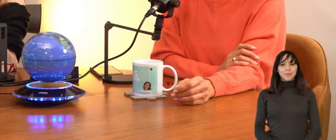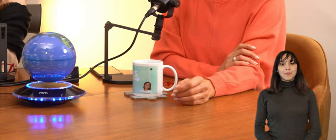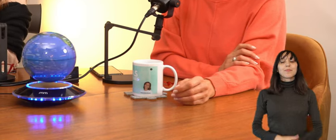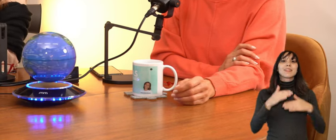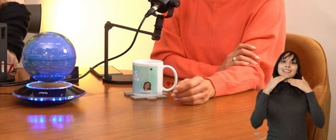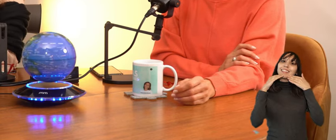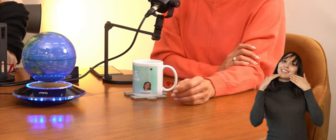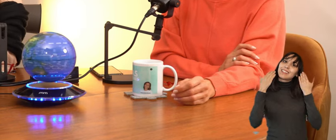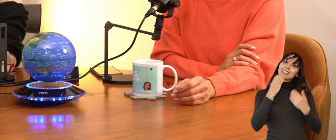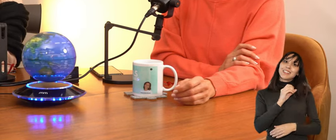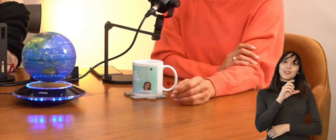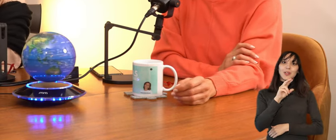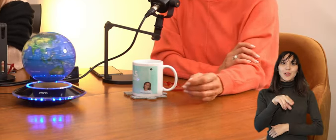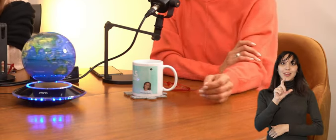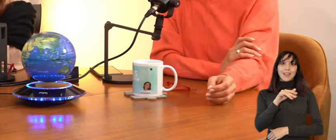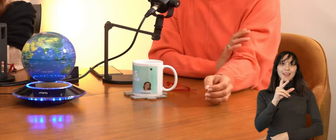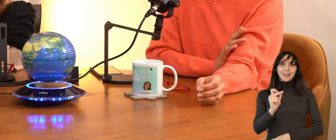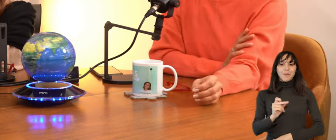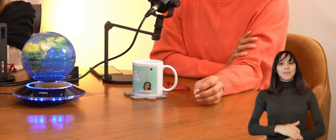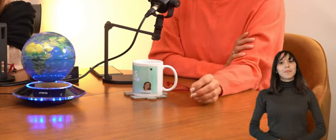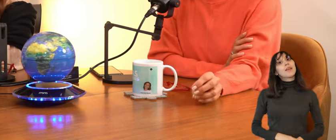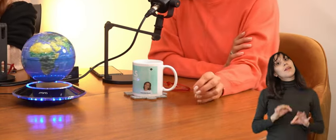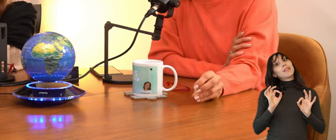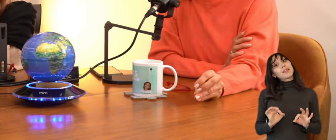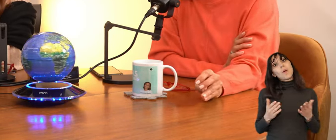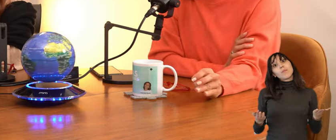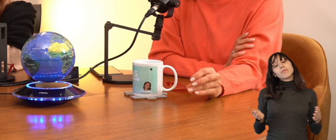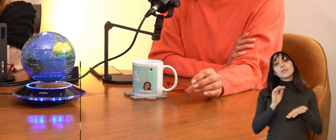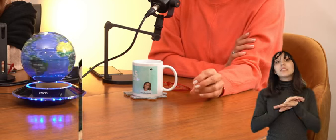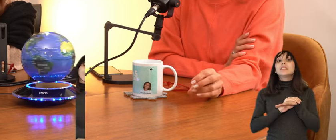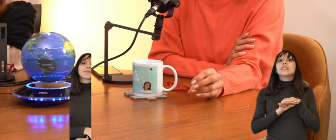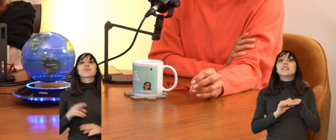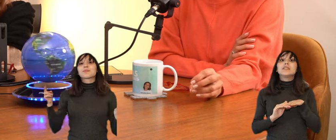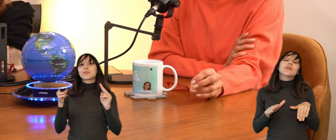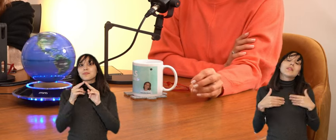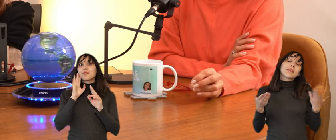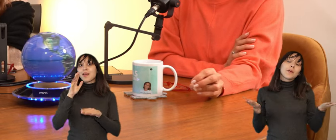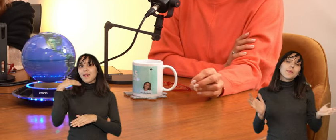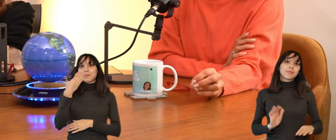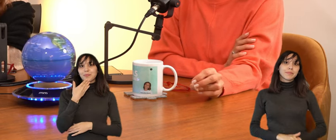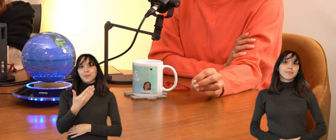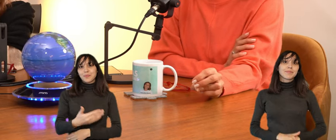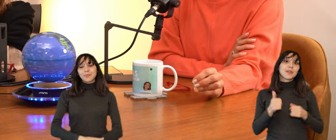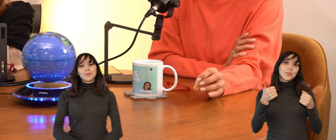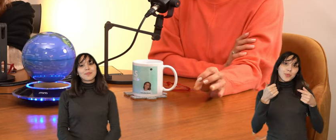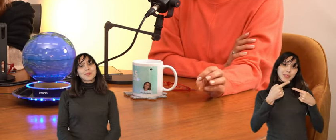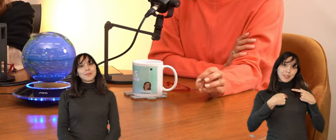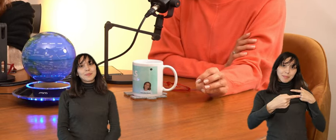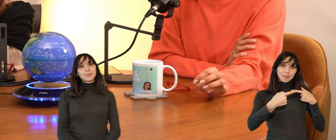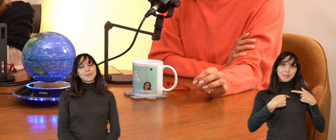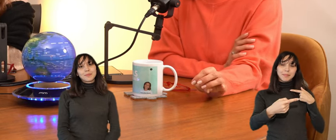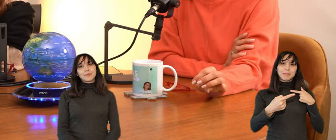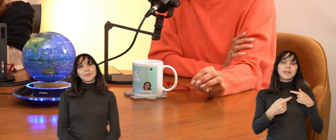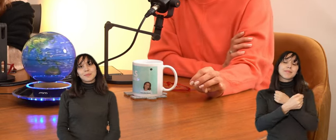sorriso da CL Lara então meu querido então uma boa semana